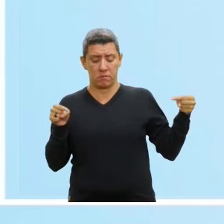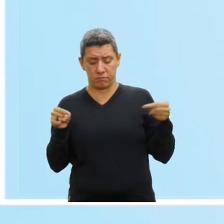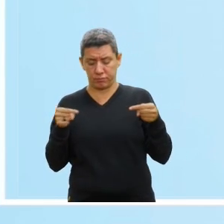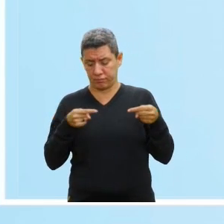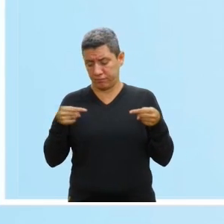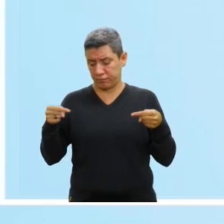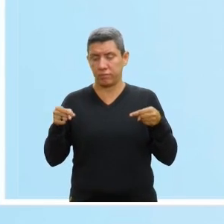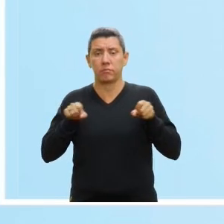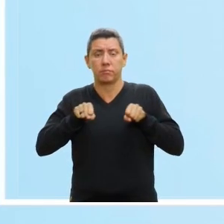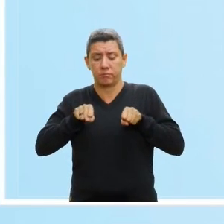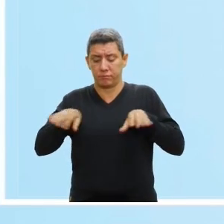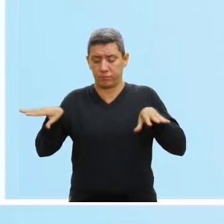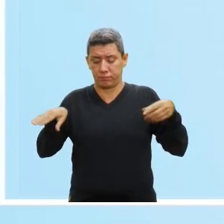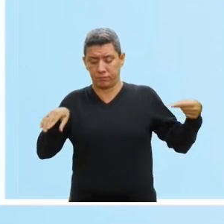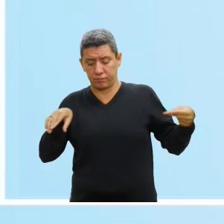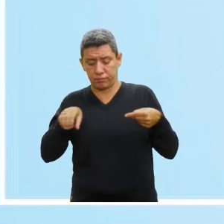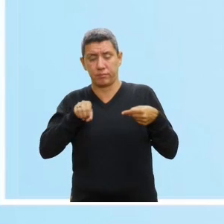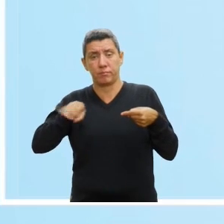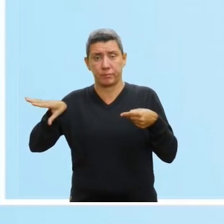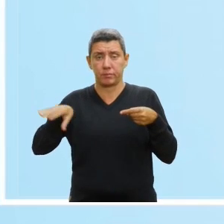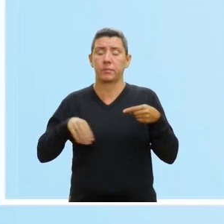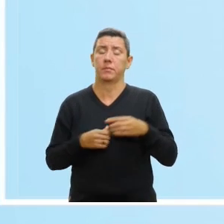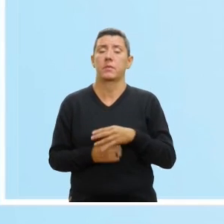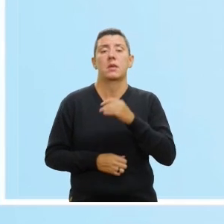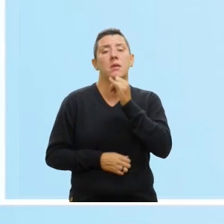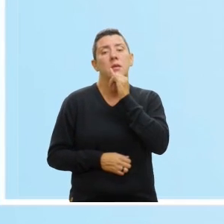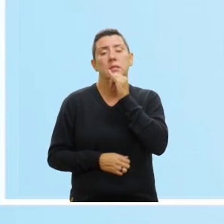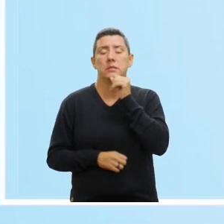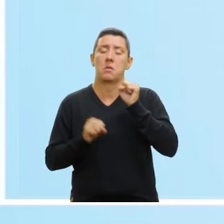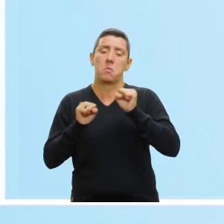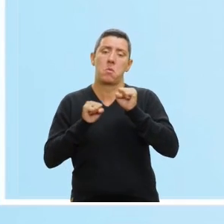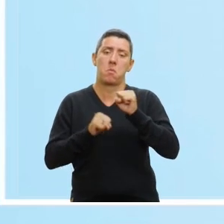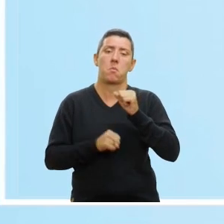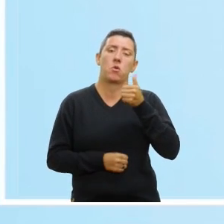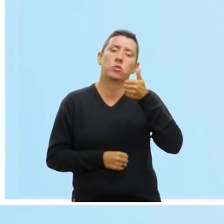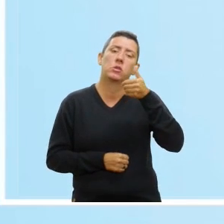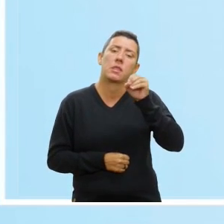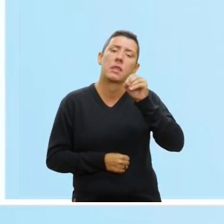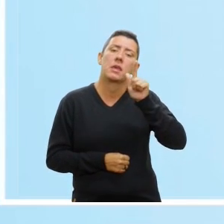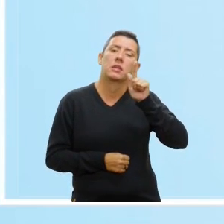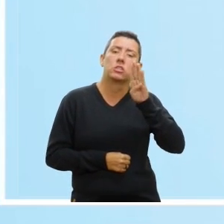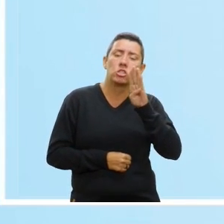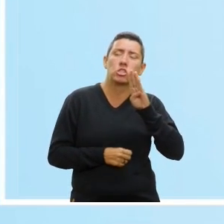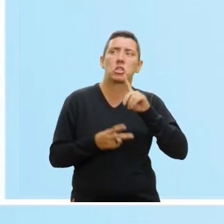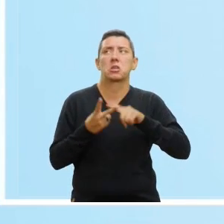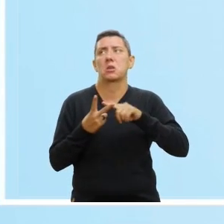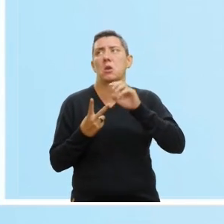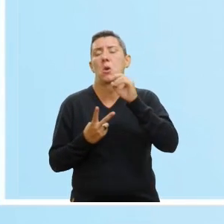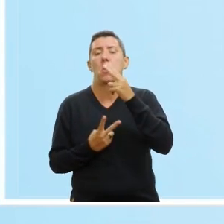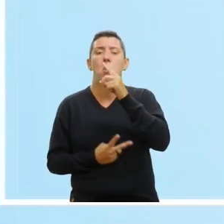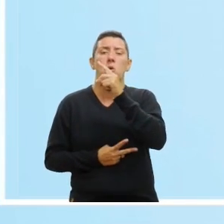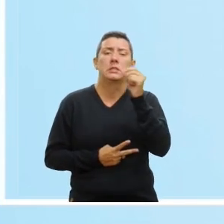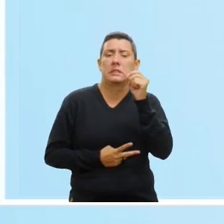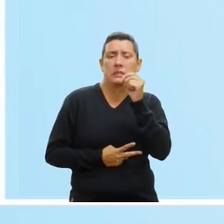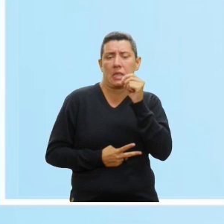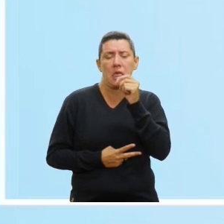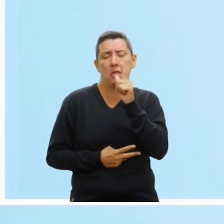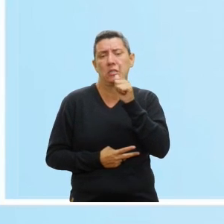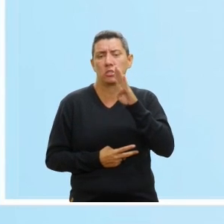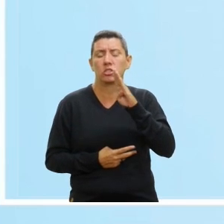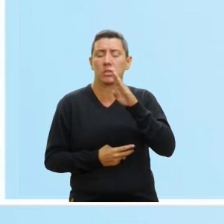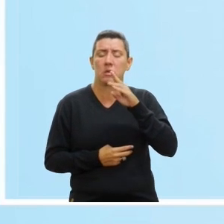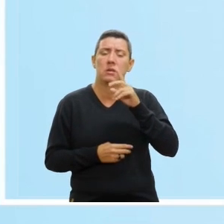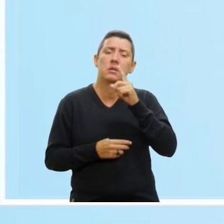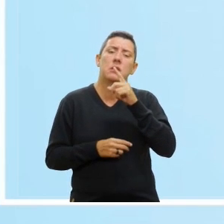né? Então, exemplo, pode ser uma transmissão 10 gigabits por segundo, 40 ou 100 km. Geralmente ela tem uma